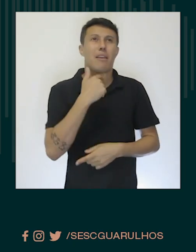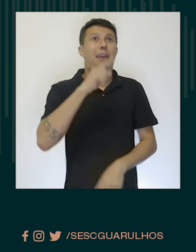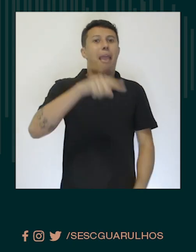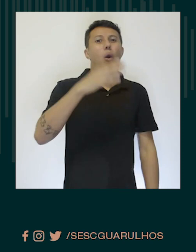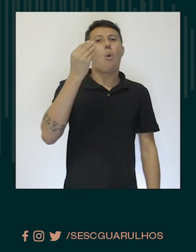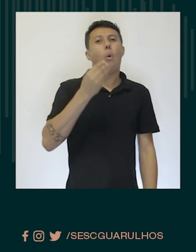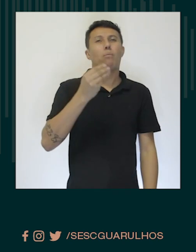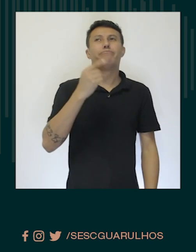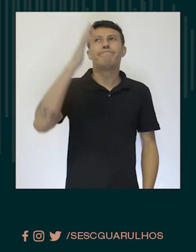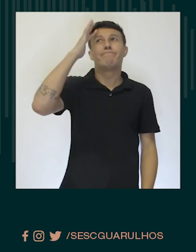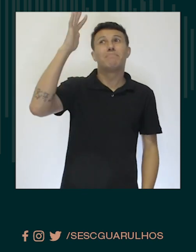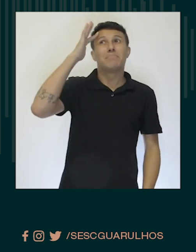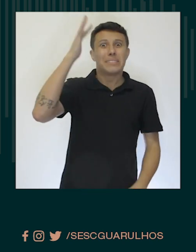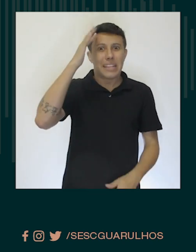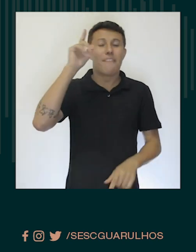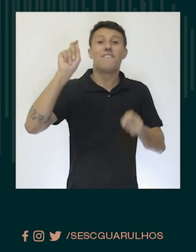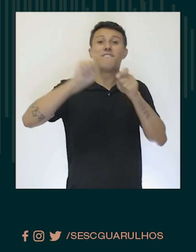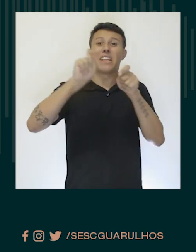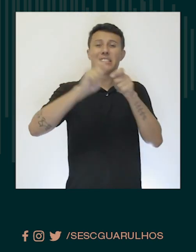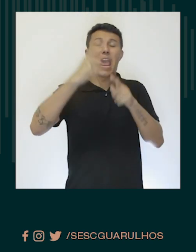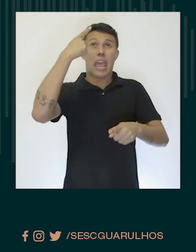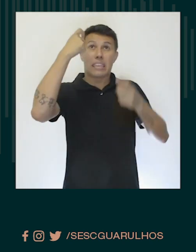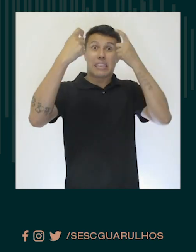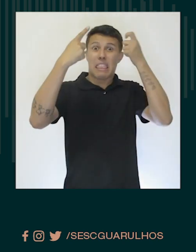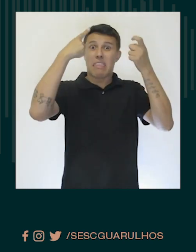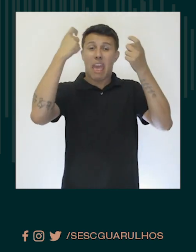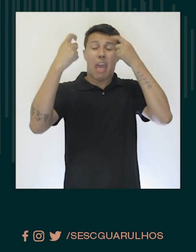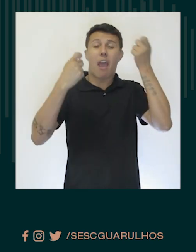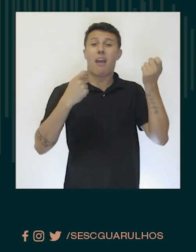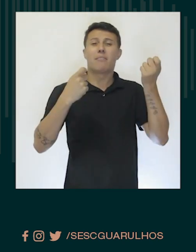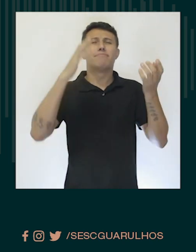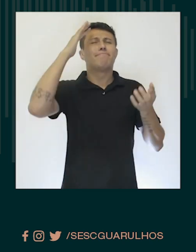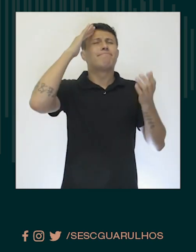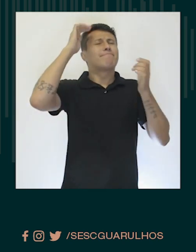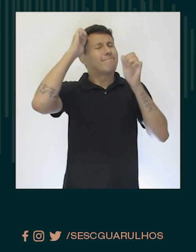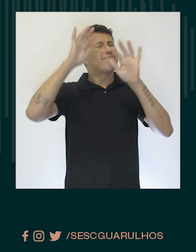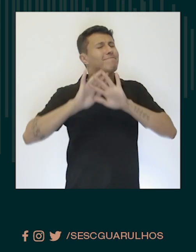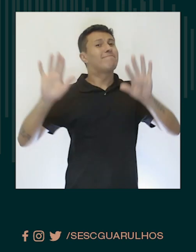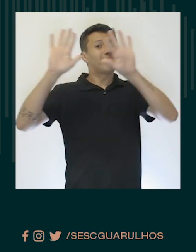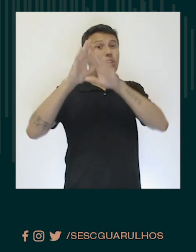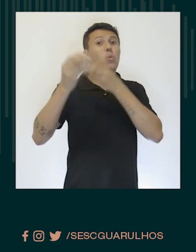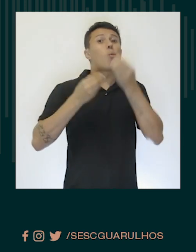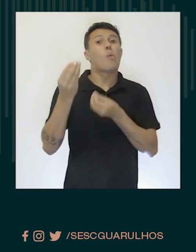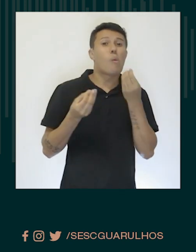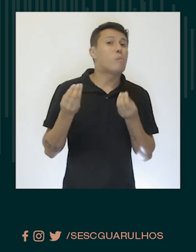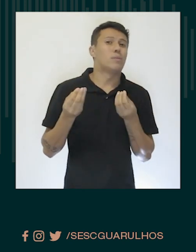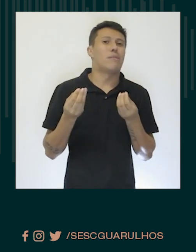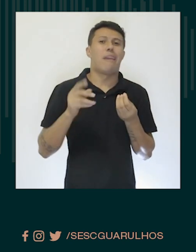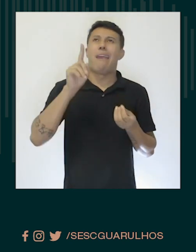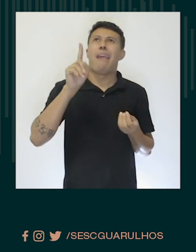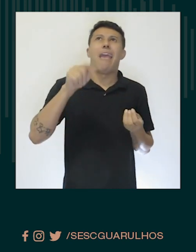produzir as ideias, imaginar o que que vai, quais são as imagens que a gente quer